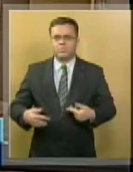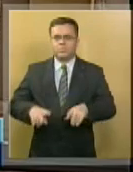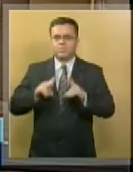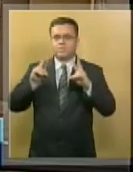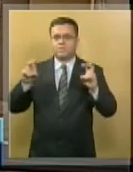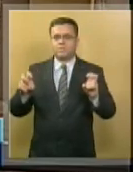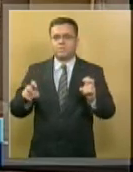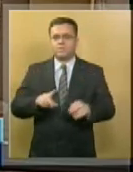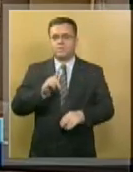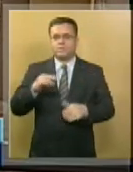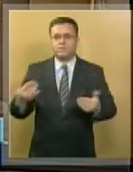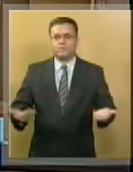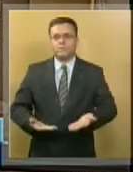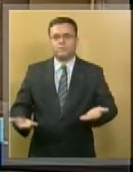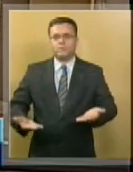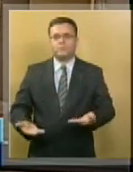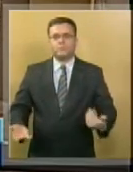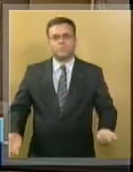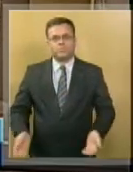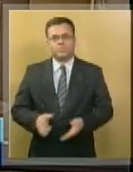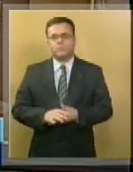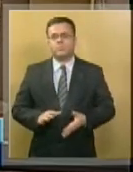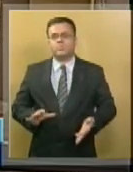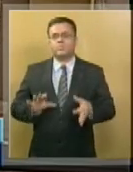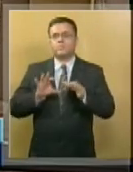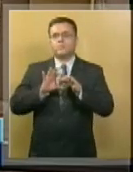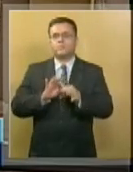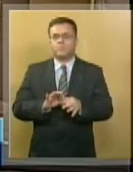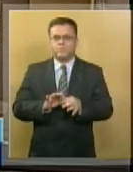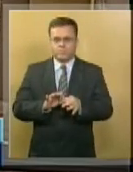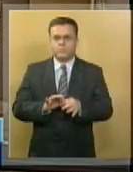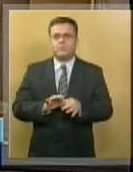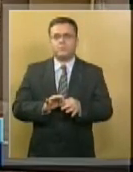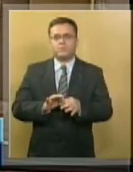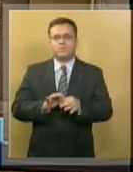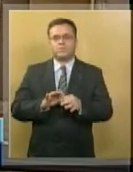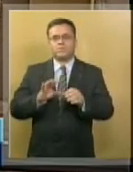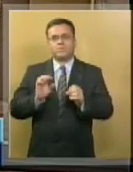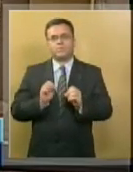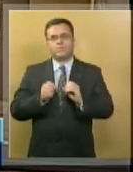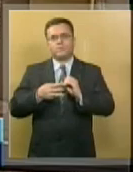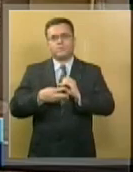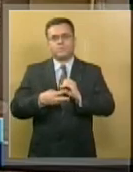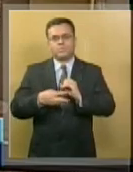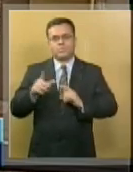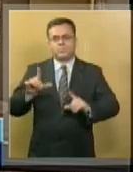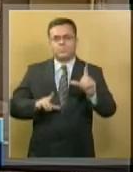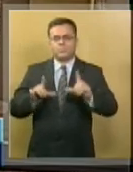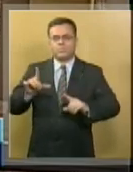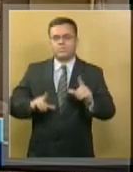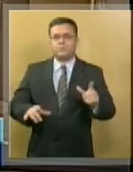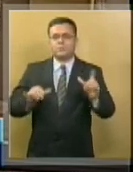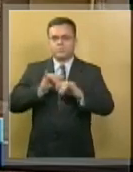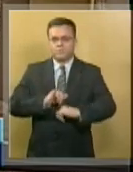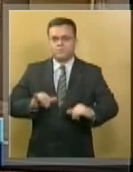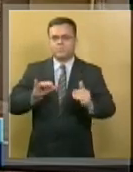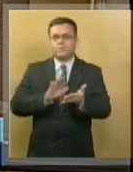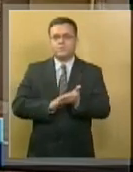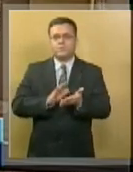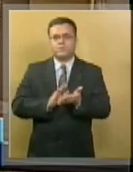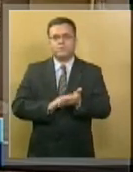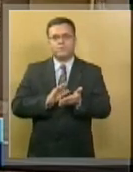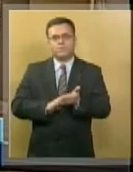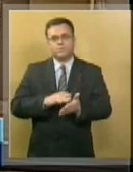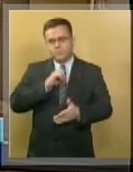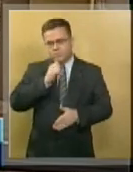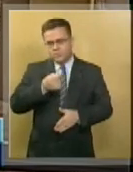Dia, vinculado através da TV Alese e toda a equipe envolvida. A seguir, registrou e parabenizou o nível da entrevista